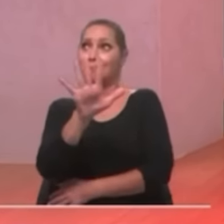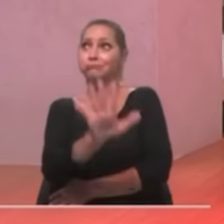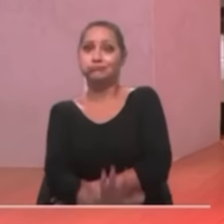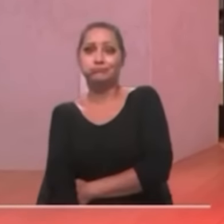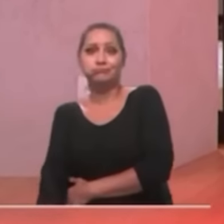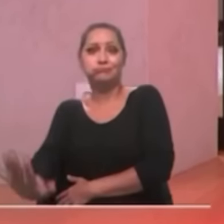nação que te adora do fundo do coração.